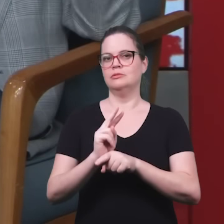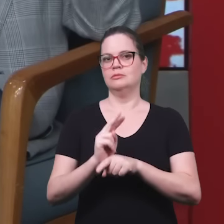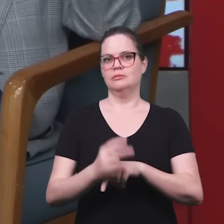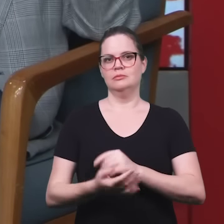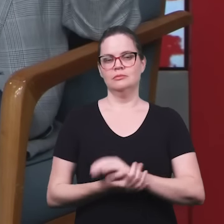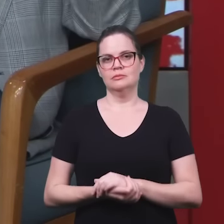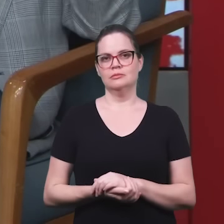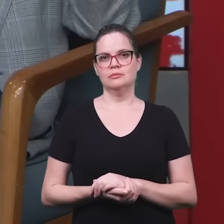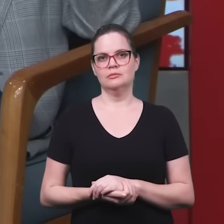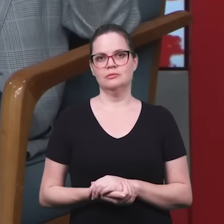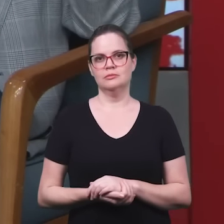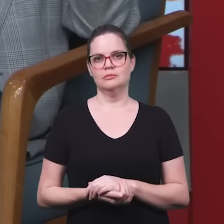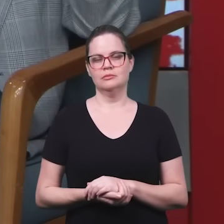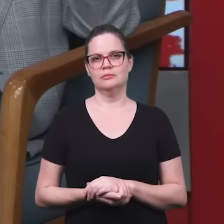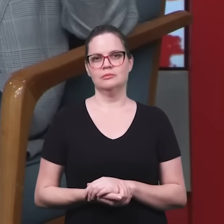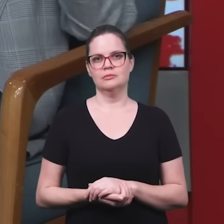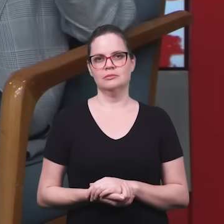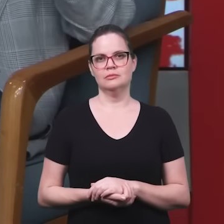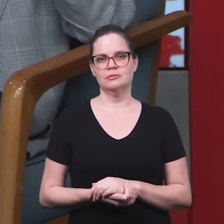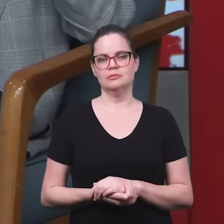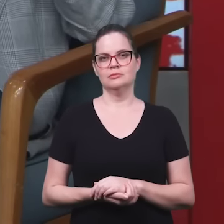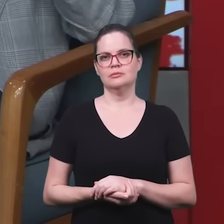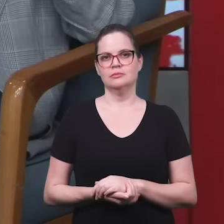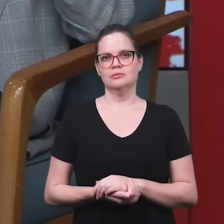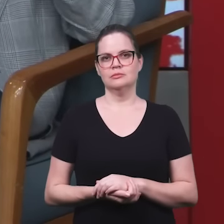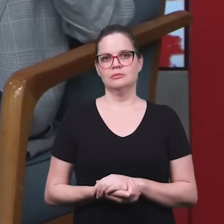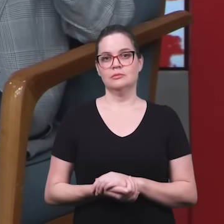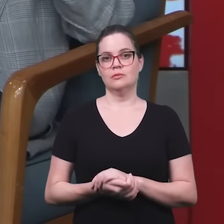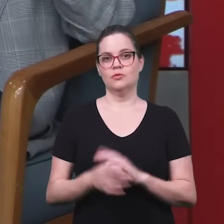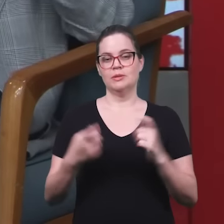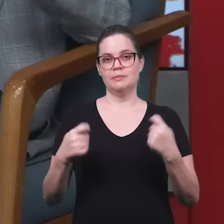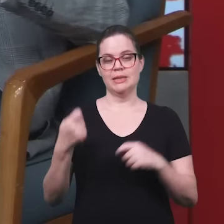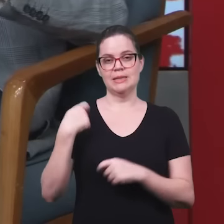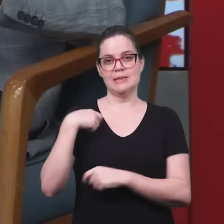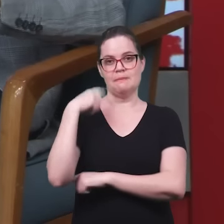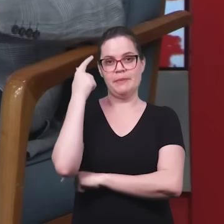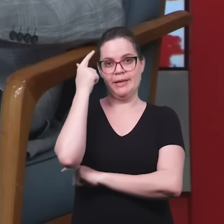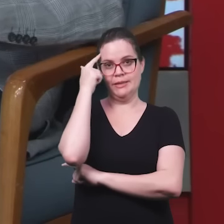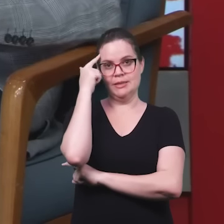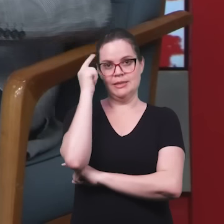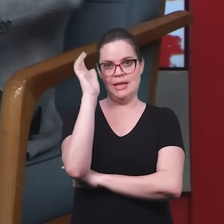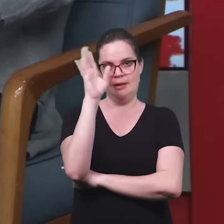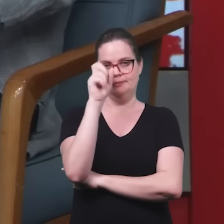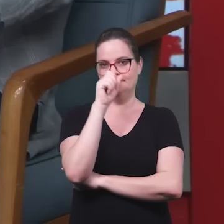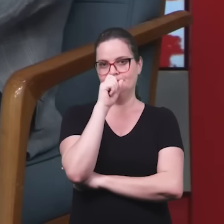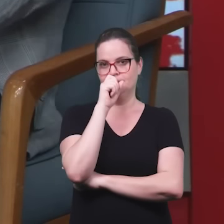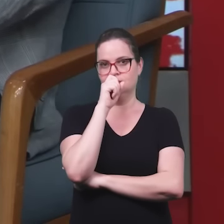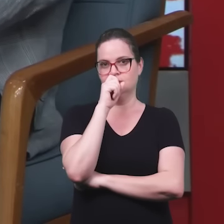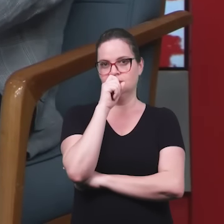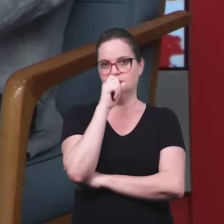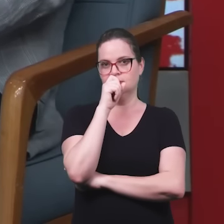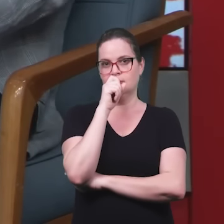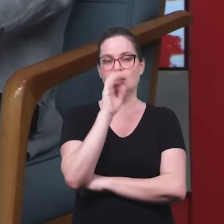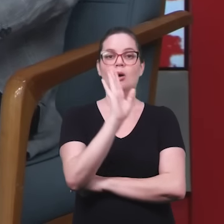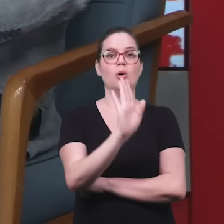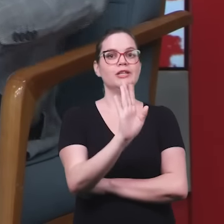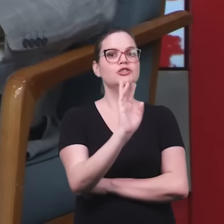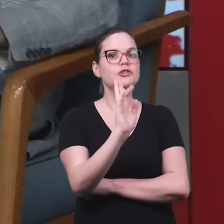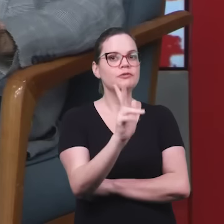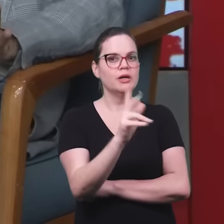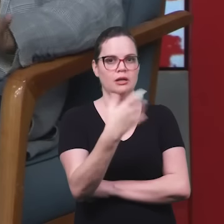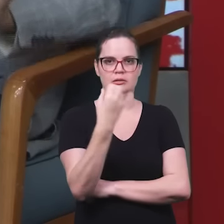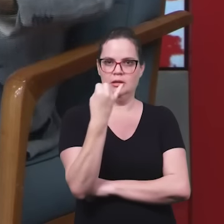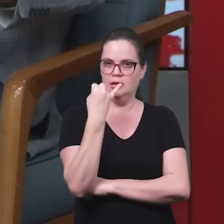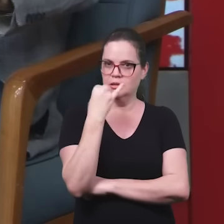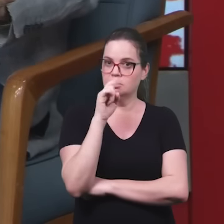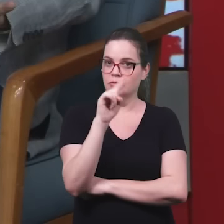Você tem que pensar. Um é quando você tem que fazer o tratamento. Tá